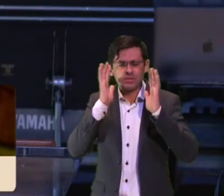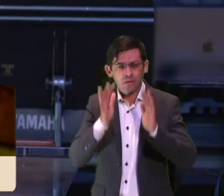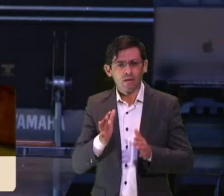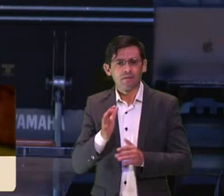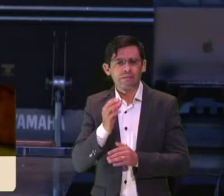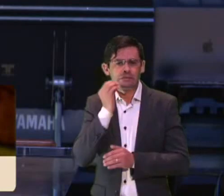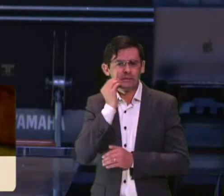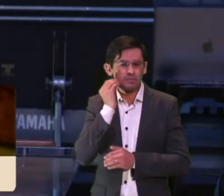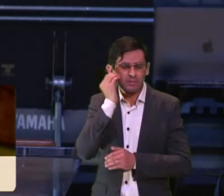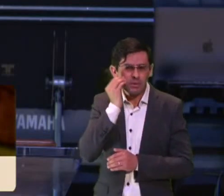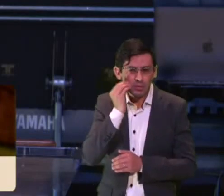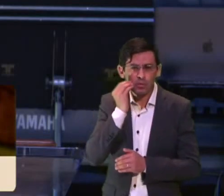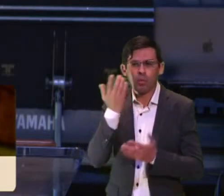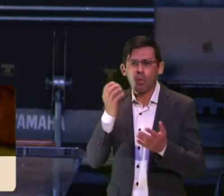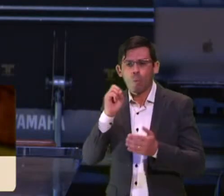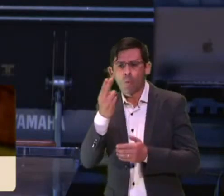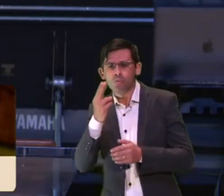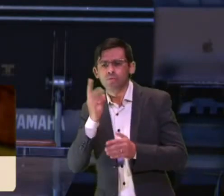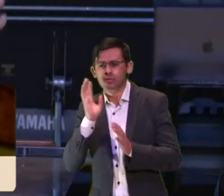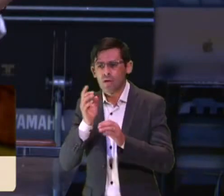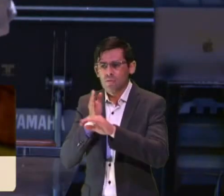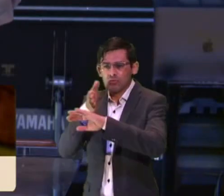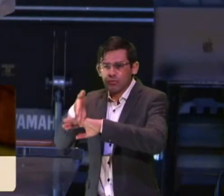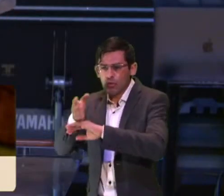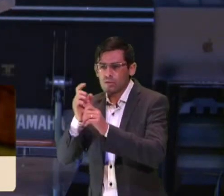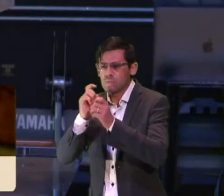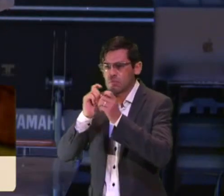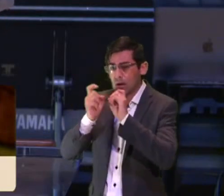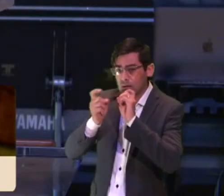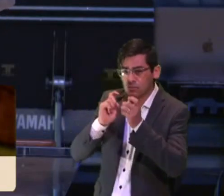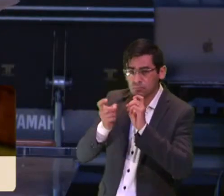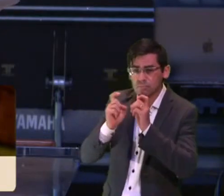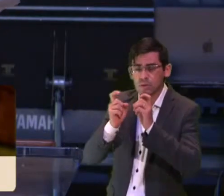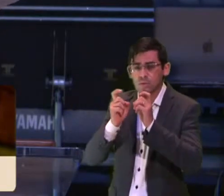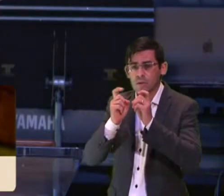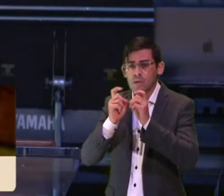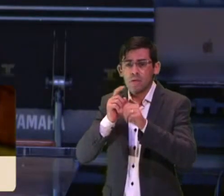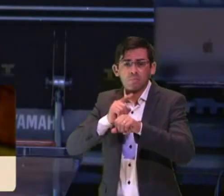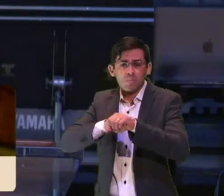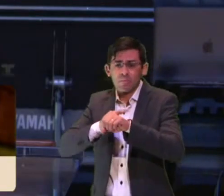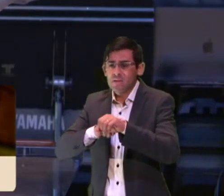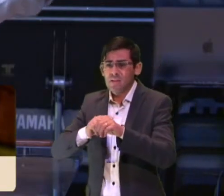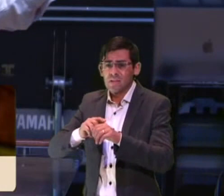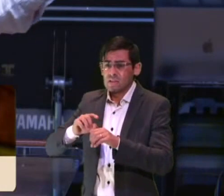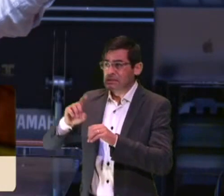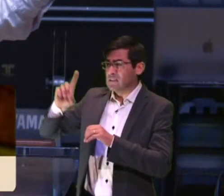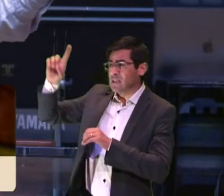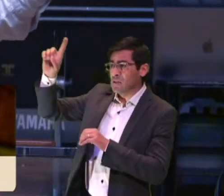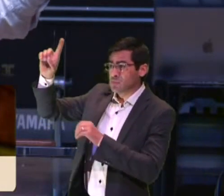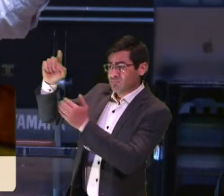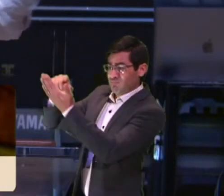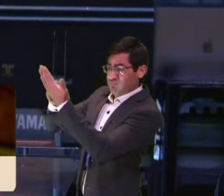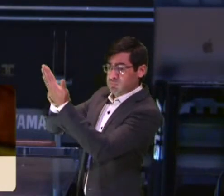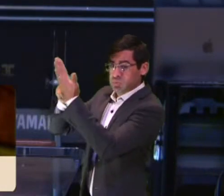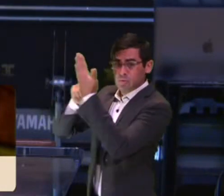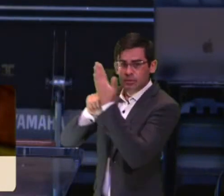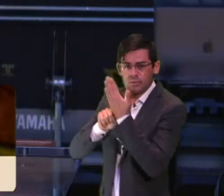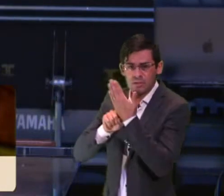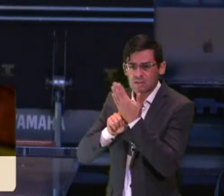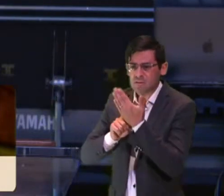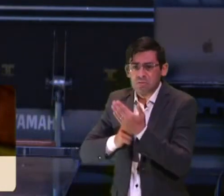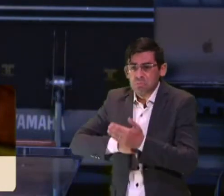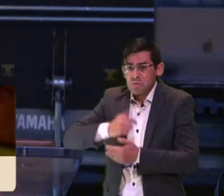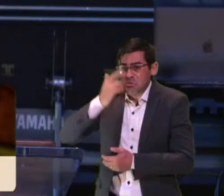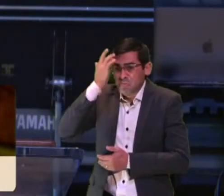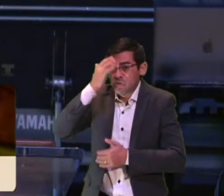participou de alguma reunião onde Deus simplesmente se manifesta. Não dá para